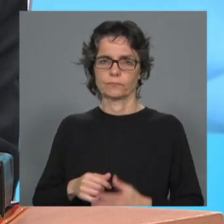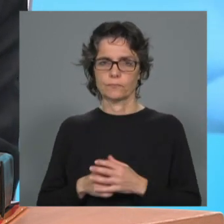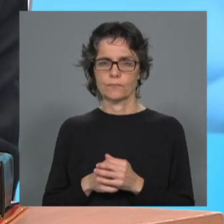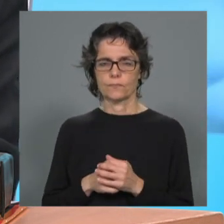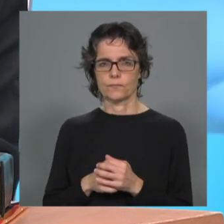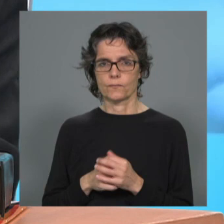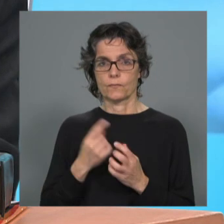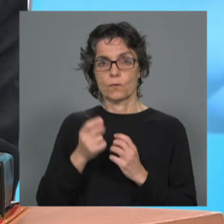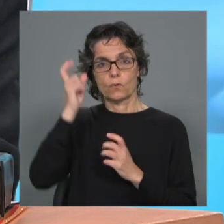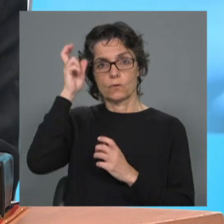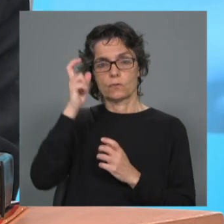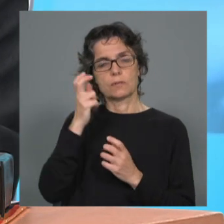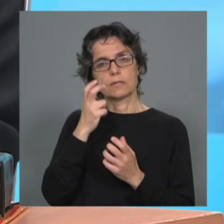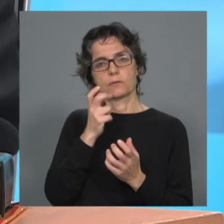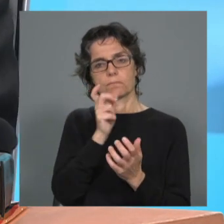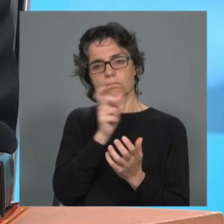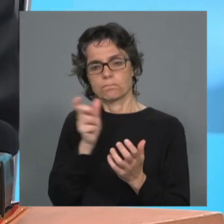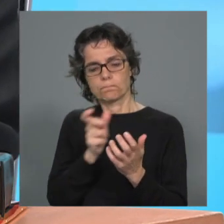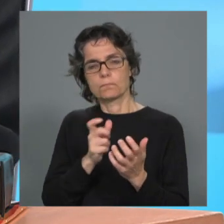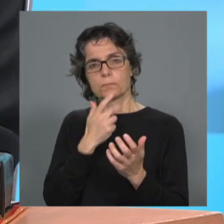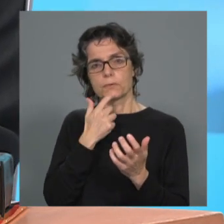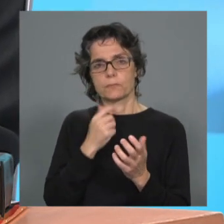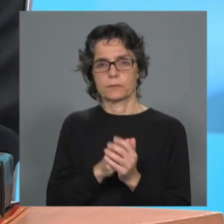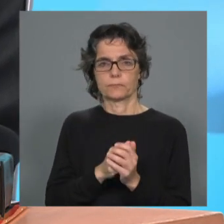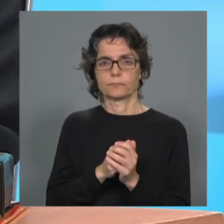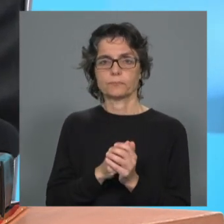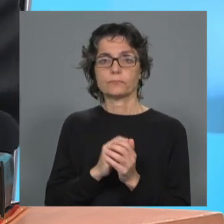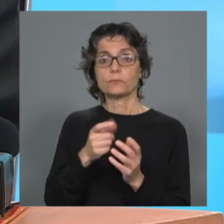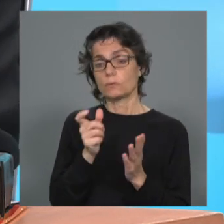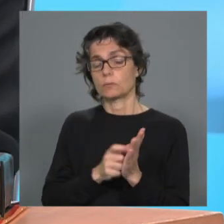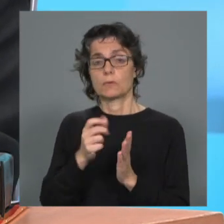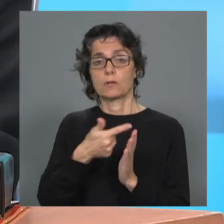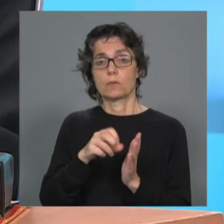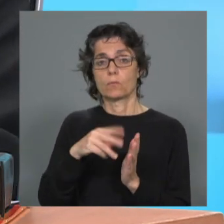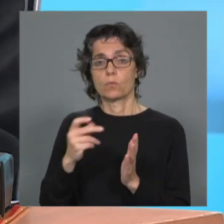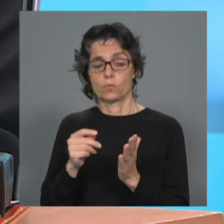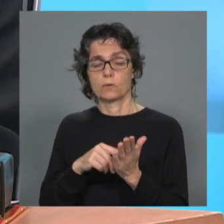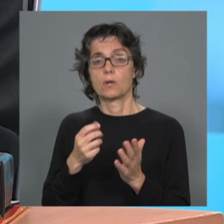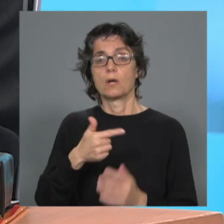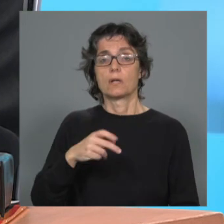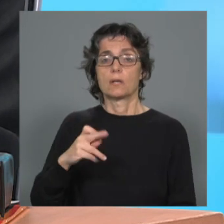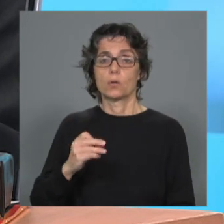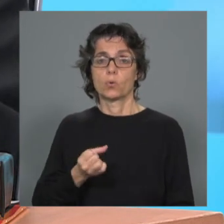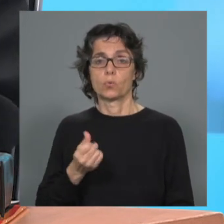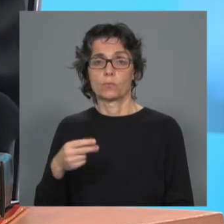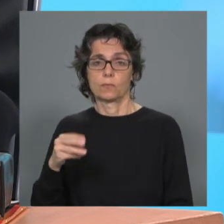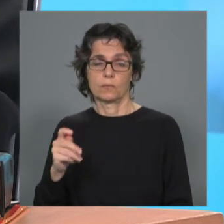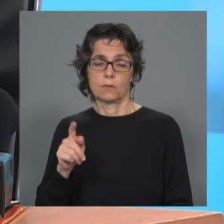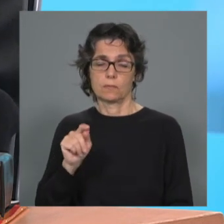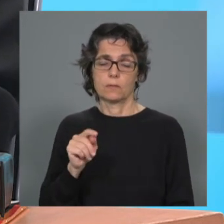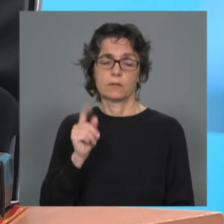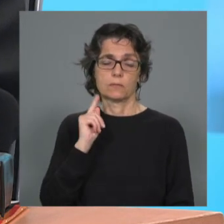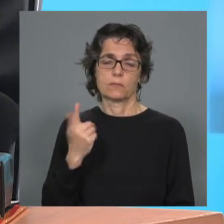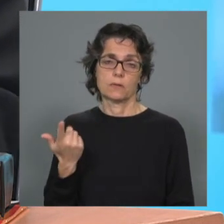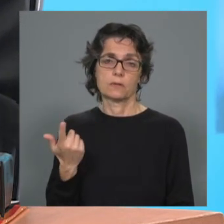alguns destes conceitos presentes. Talmud, que é muito importante, enfim, Targum, um